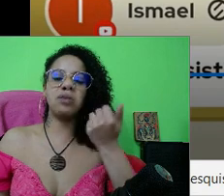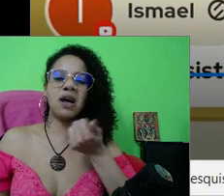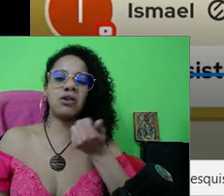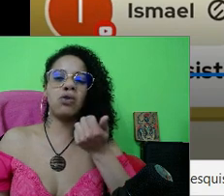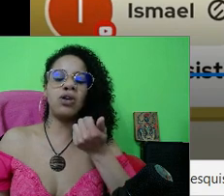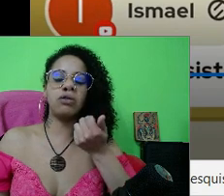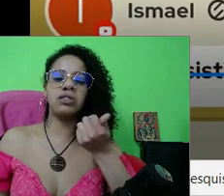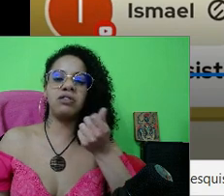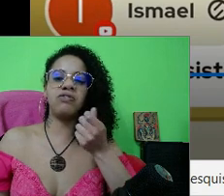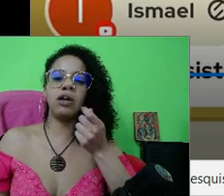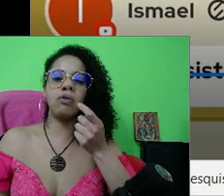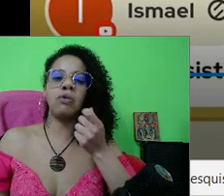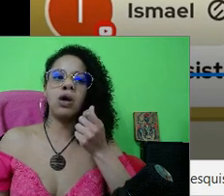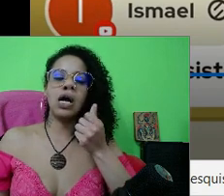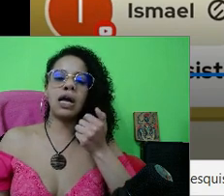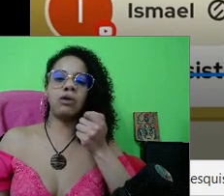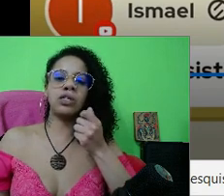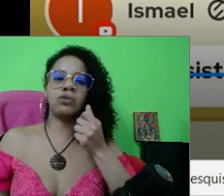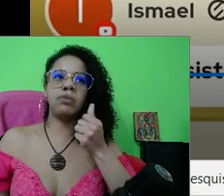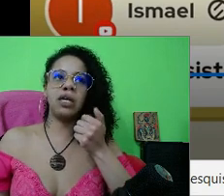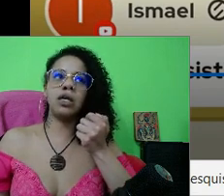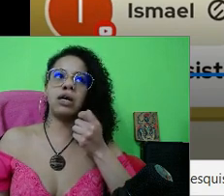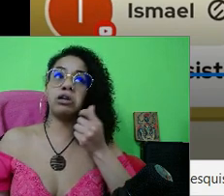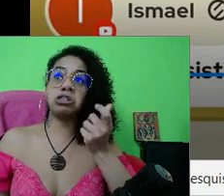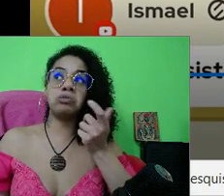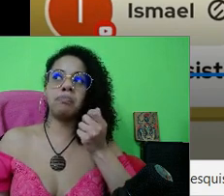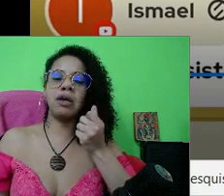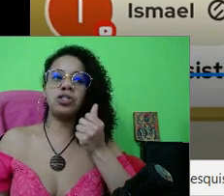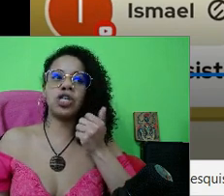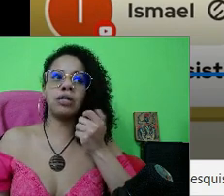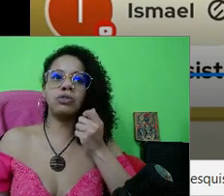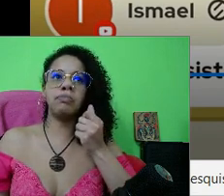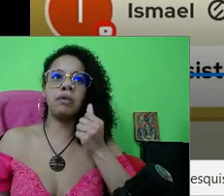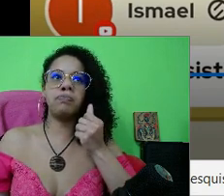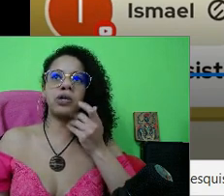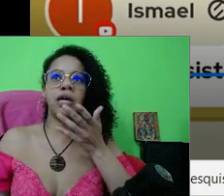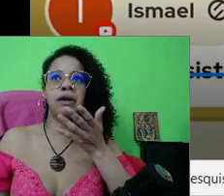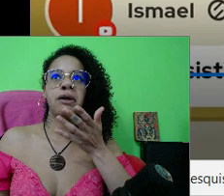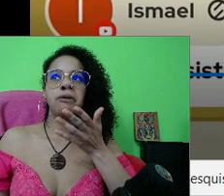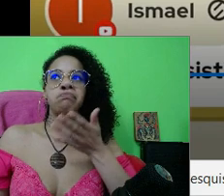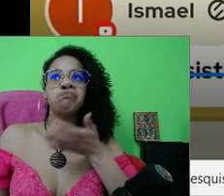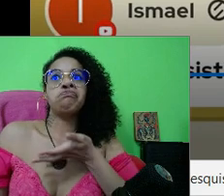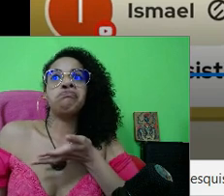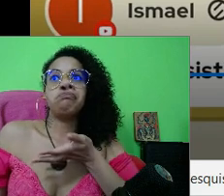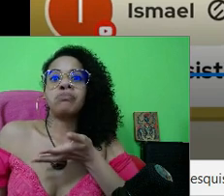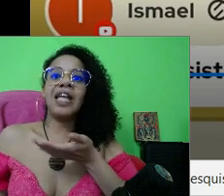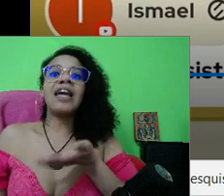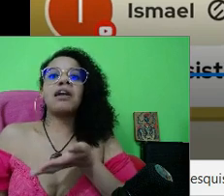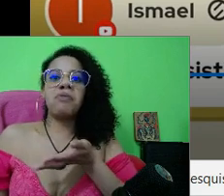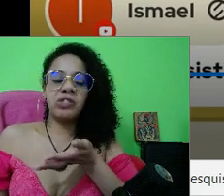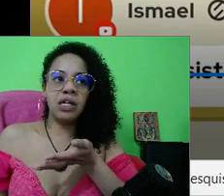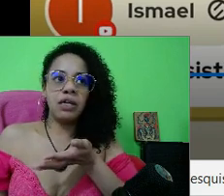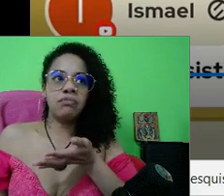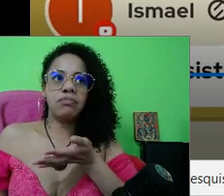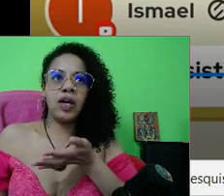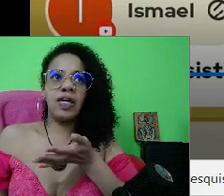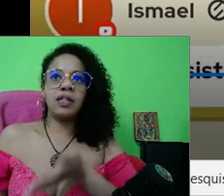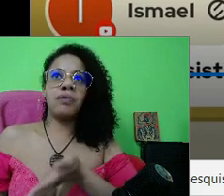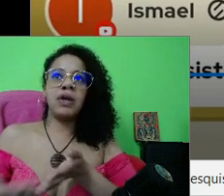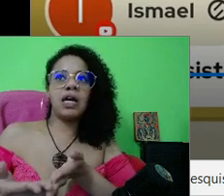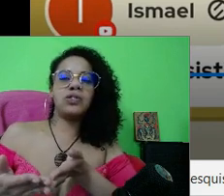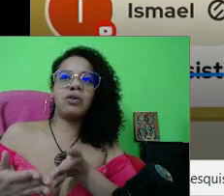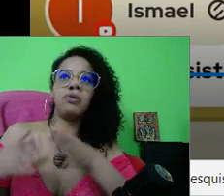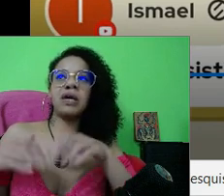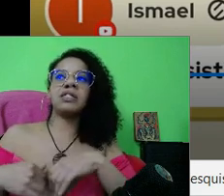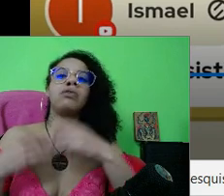Acho que marcou inclusive né o canal da Soberana Eu acho que isso é bem chato também porque nem era para você né